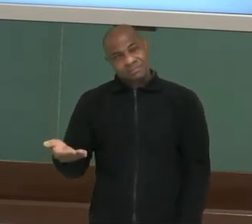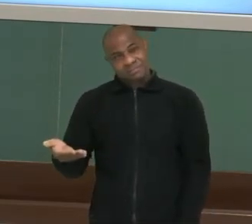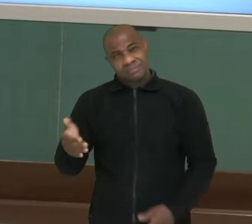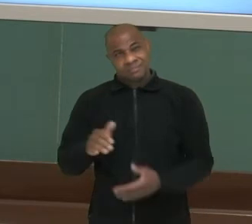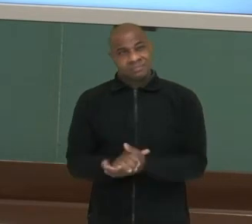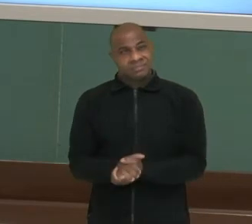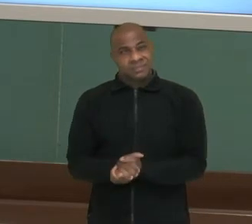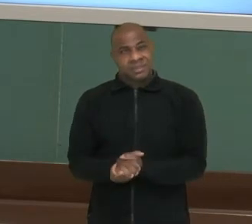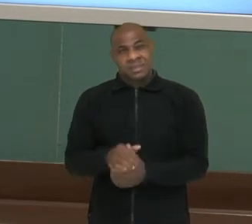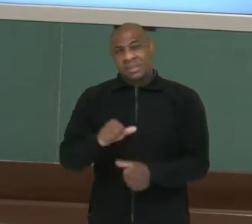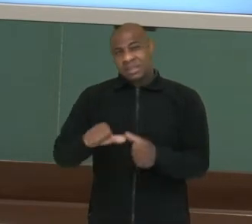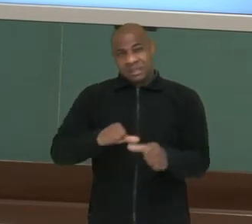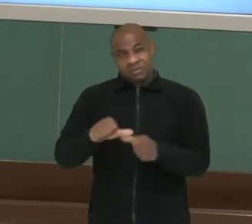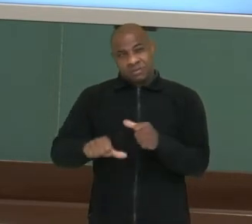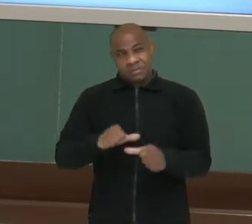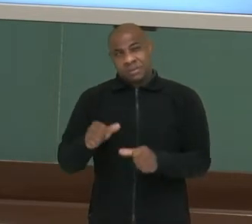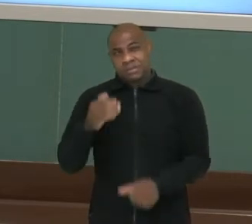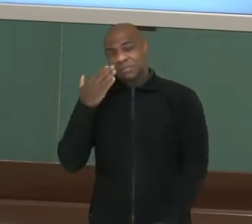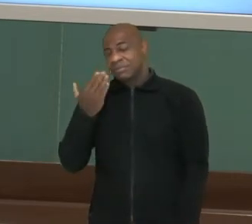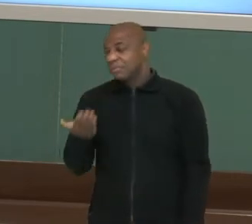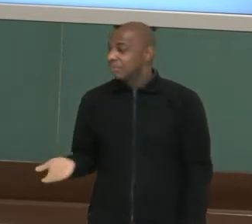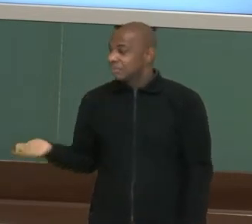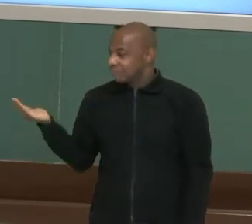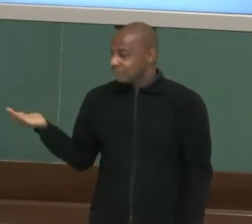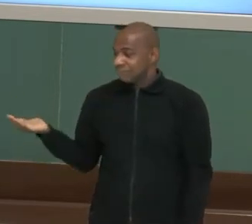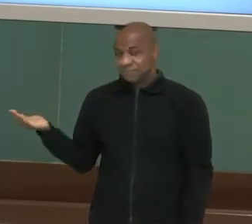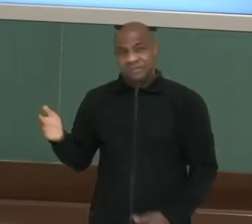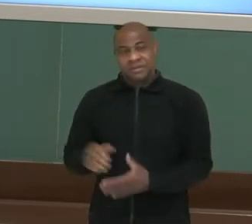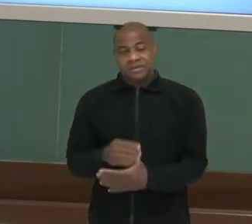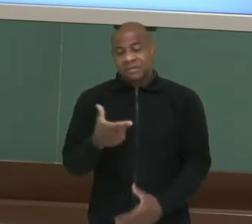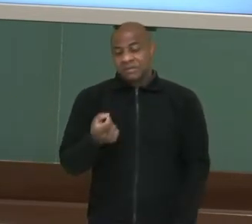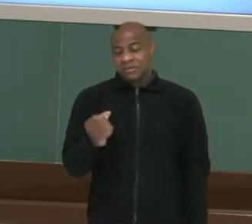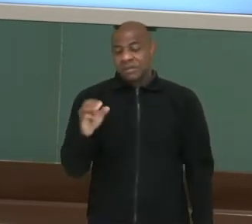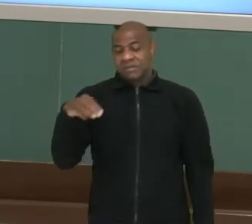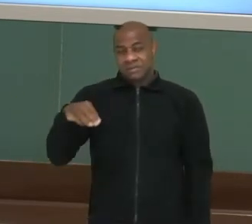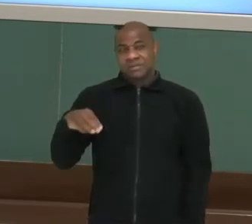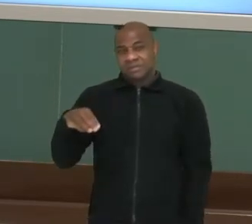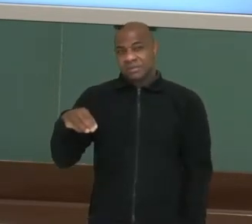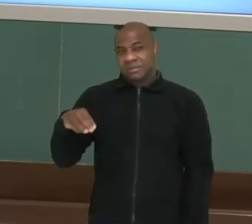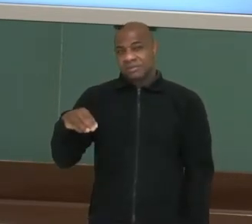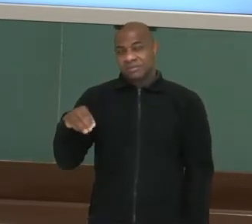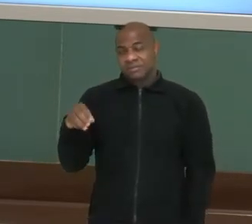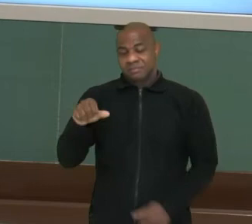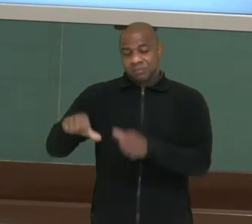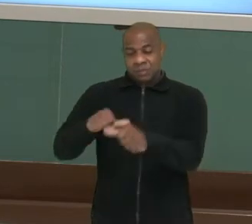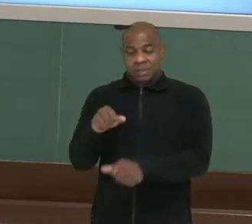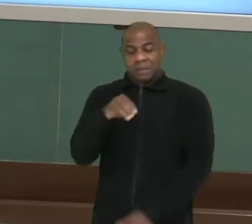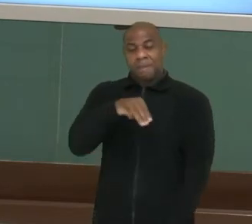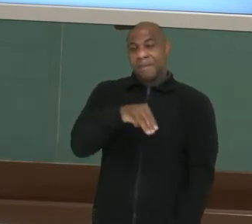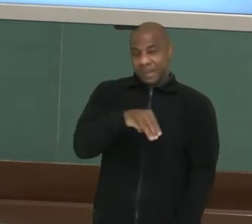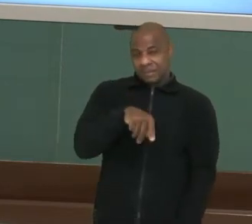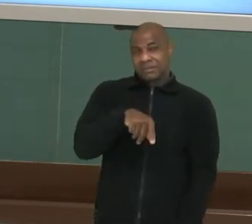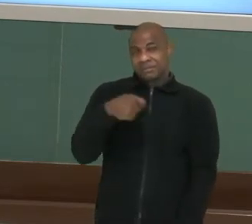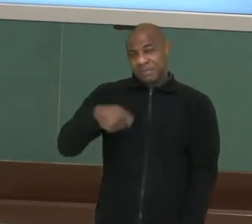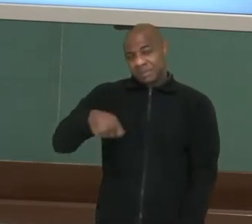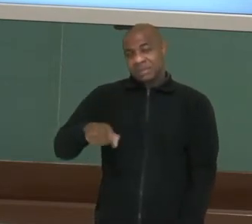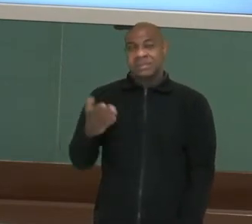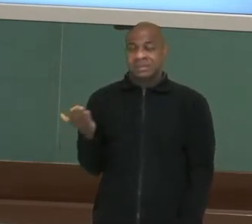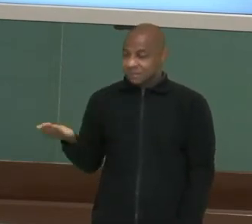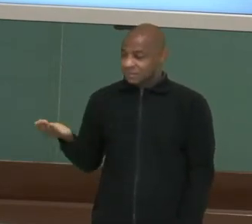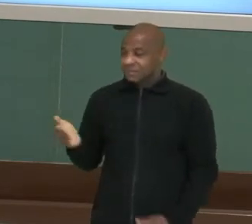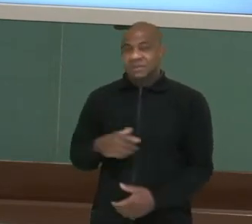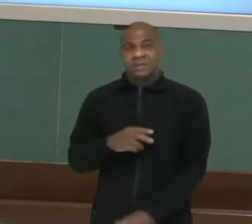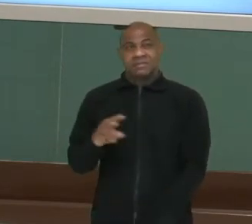F. Transformamos o lambda, 20 centímetros em metro, dividindo por 100, deu 0,2 metros. E aí, a velocidade nós tínhamos,